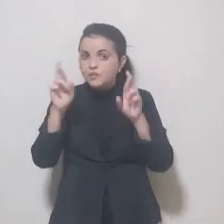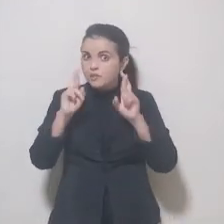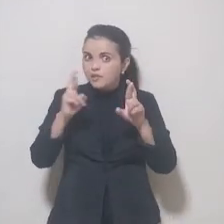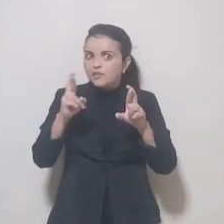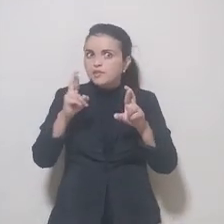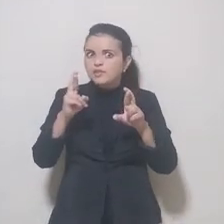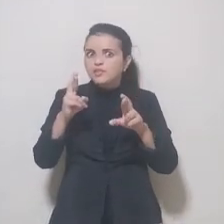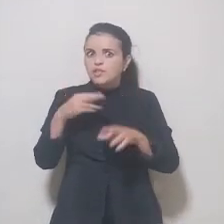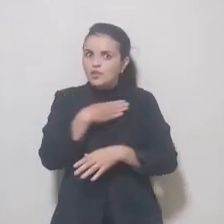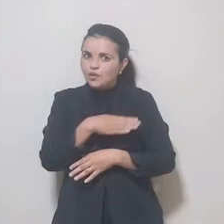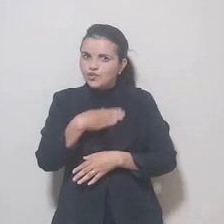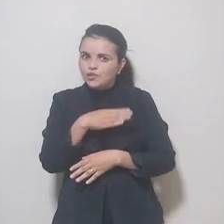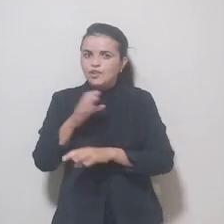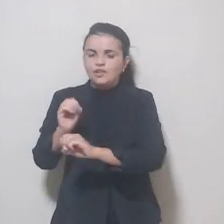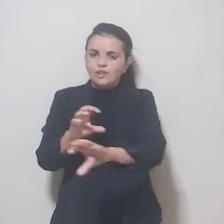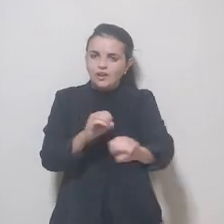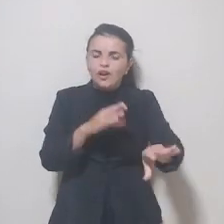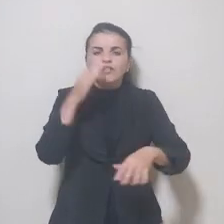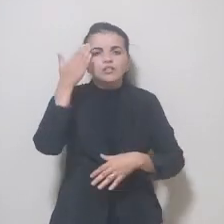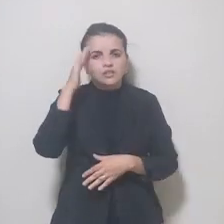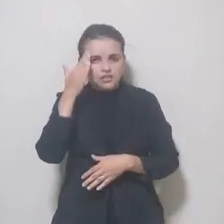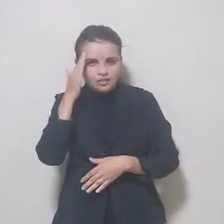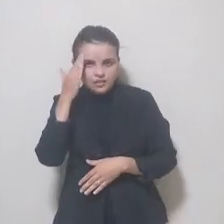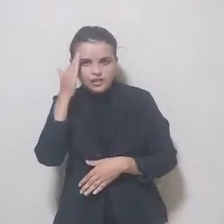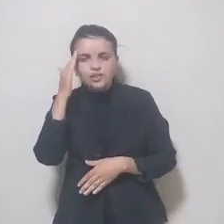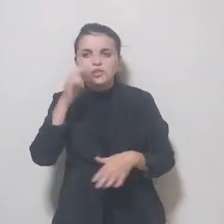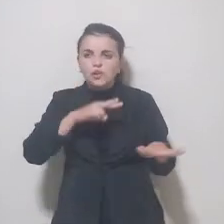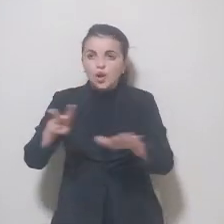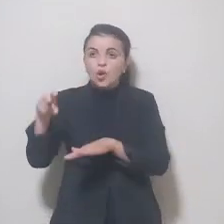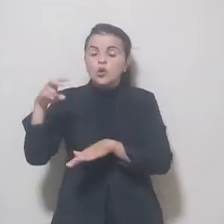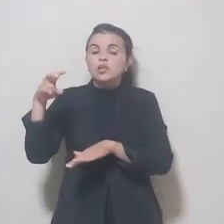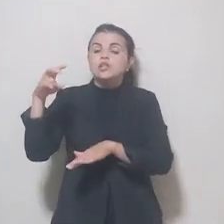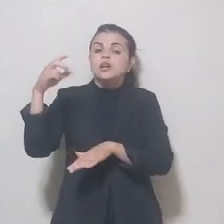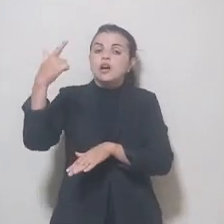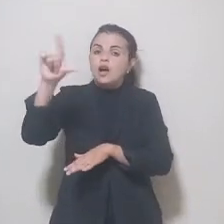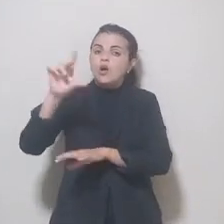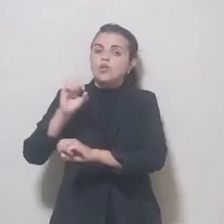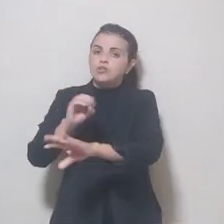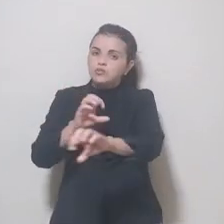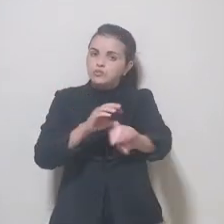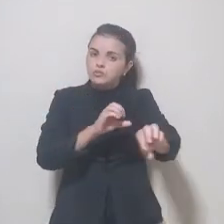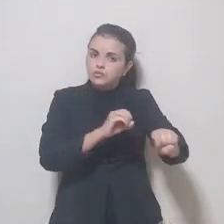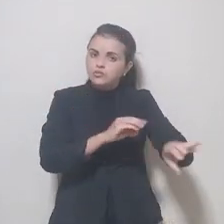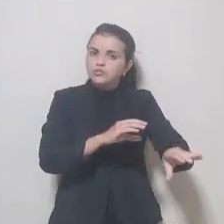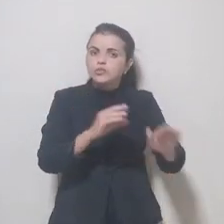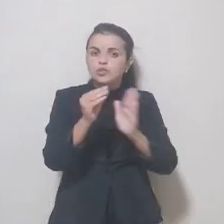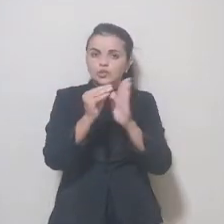e próxima aula a gente entra com conteúdo novo, certo? Então, tchau e até a próxima aula.